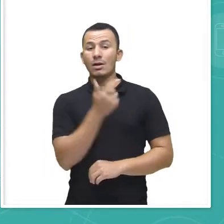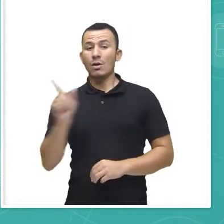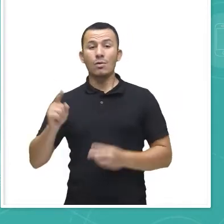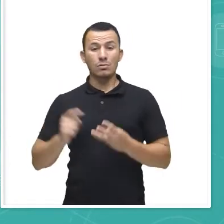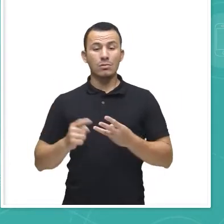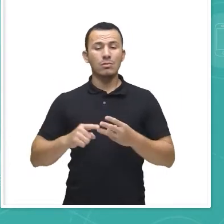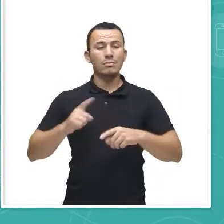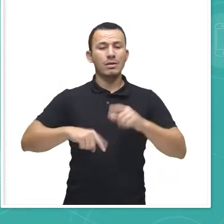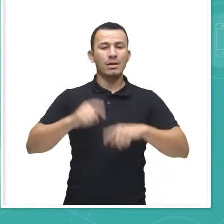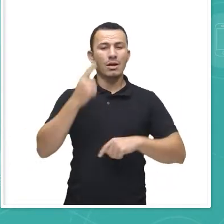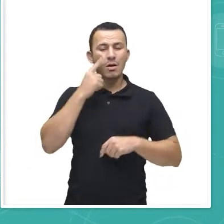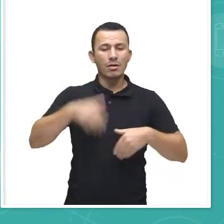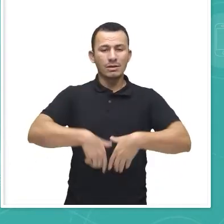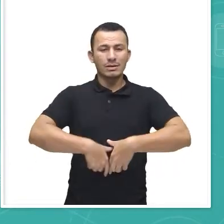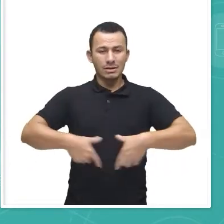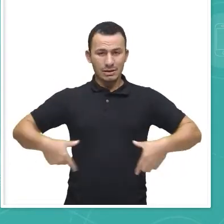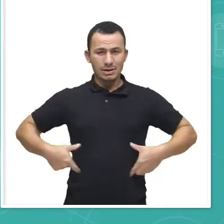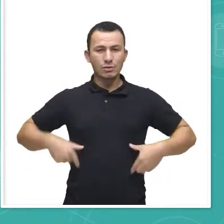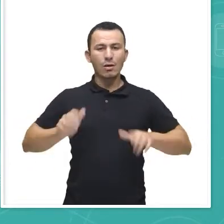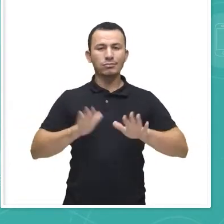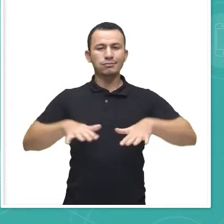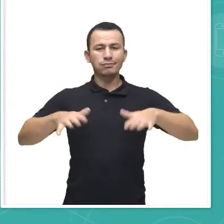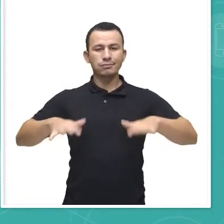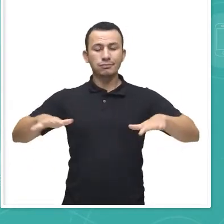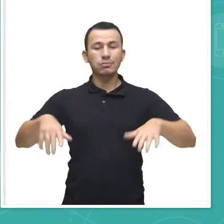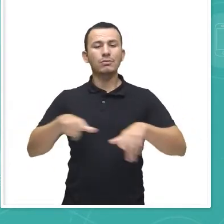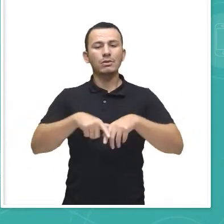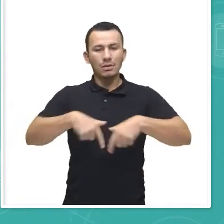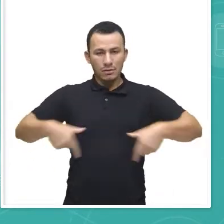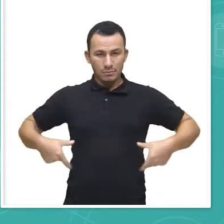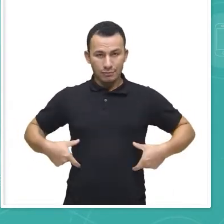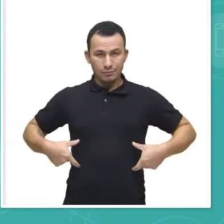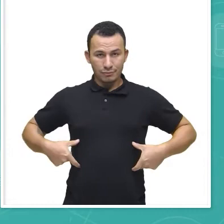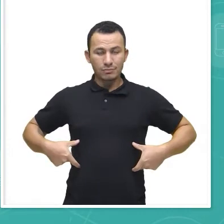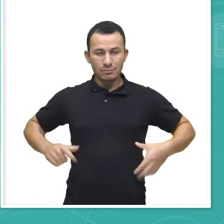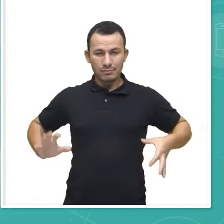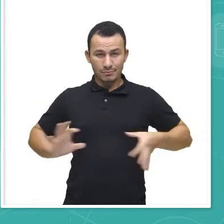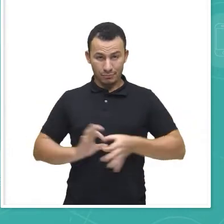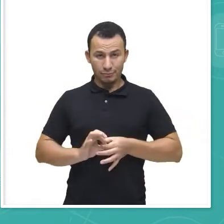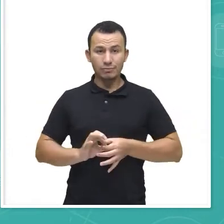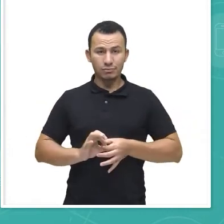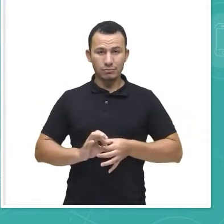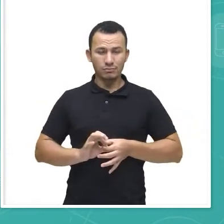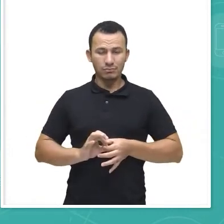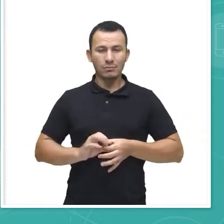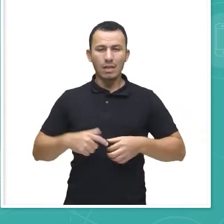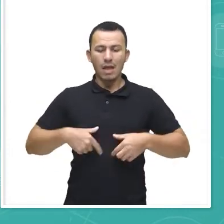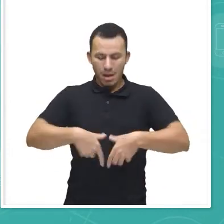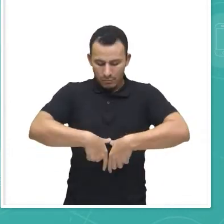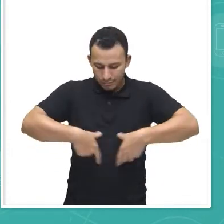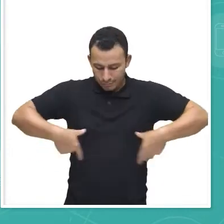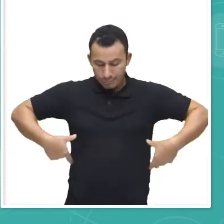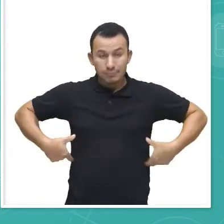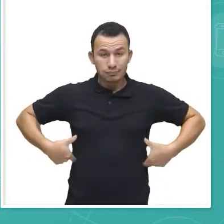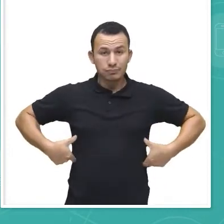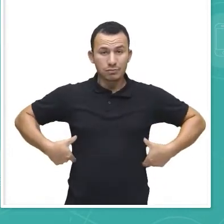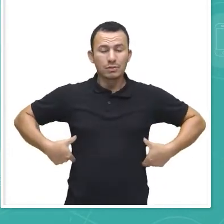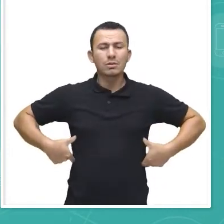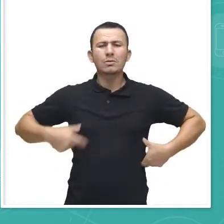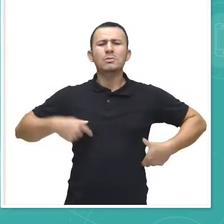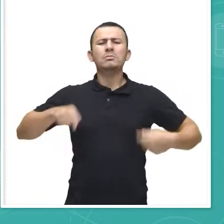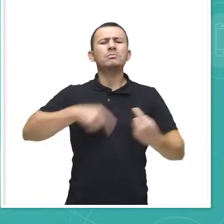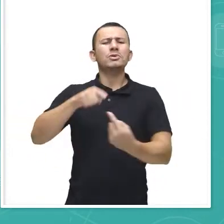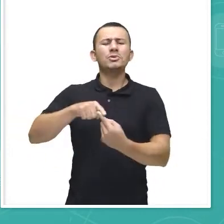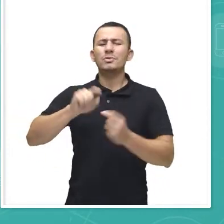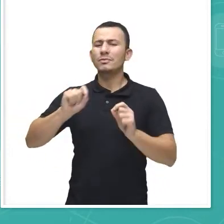o cinto flutuador, onde você coloca no seu corpo e amarra, né, em volta do seu tórax, e a tendência dele é